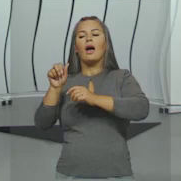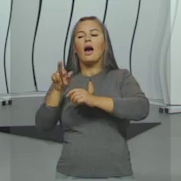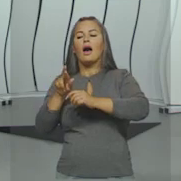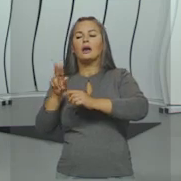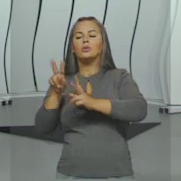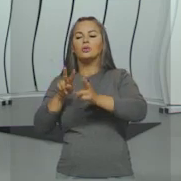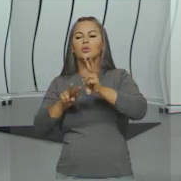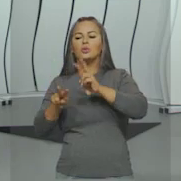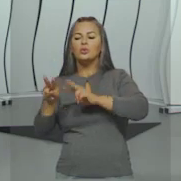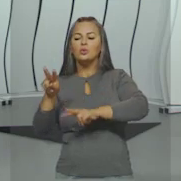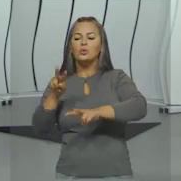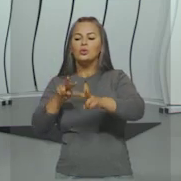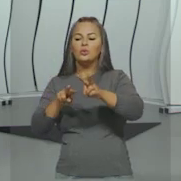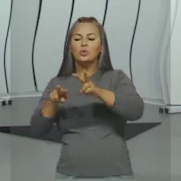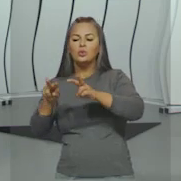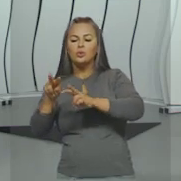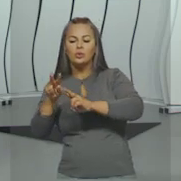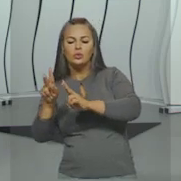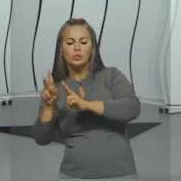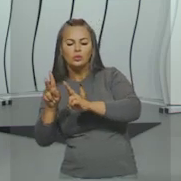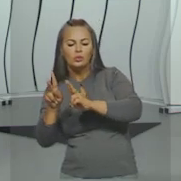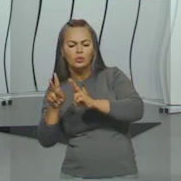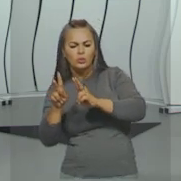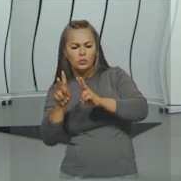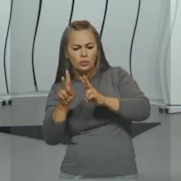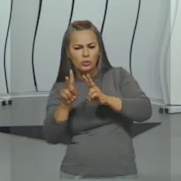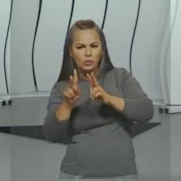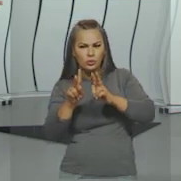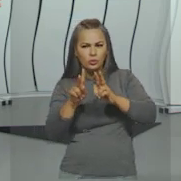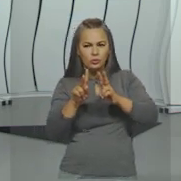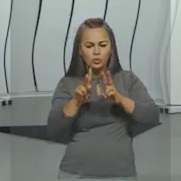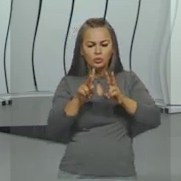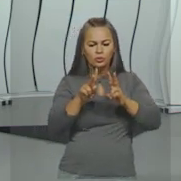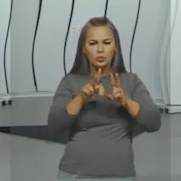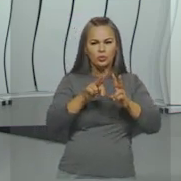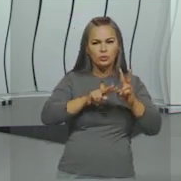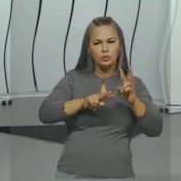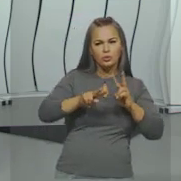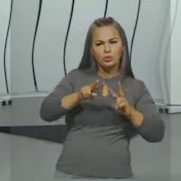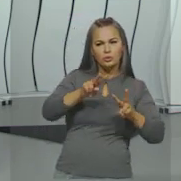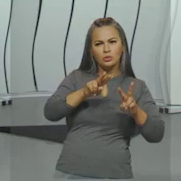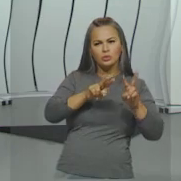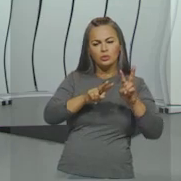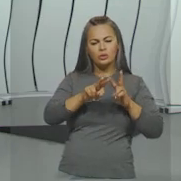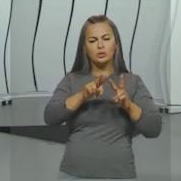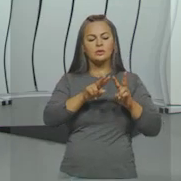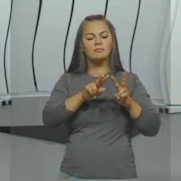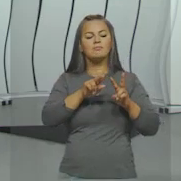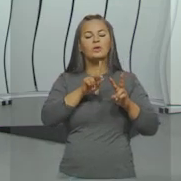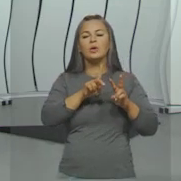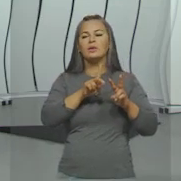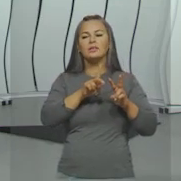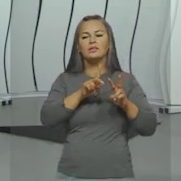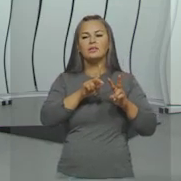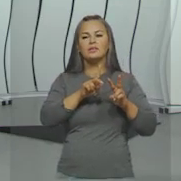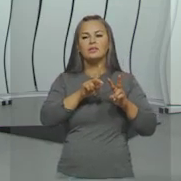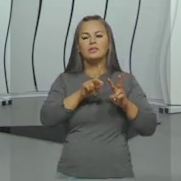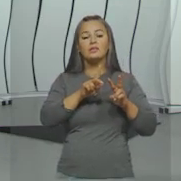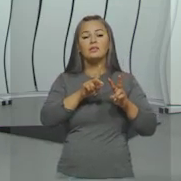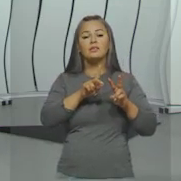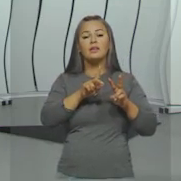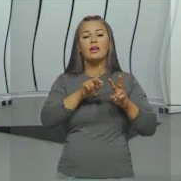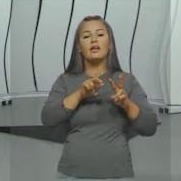Esse empurrar o ar para um lado que tem menos pressão, de um lugar que tem mais pressão para outro que tem menos pressão, é o que nós chamamos de vento, é